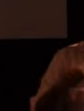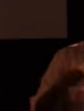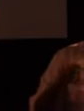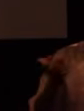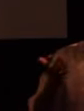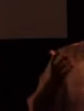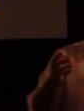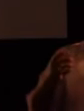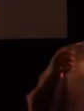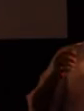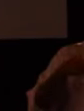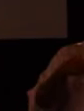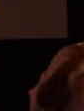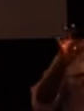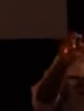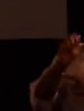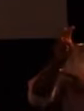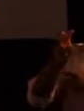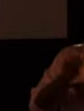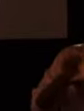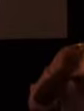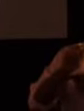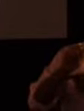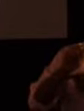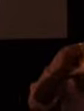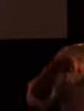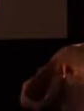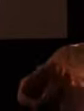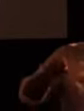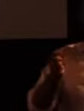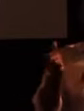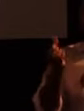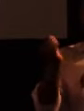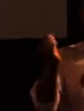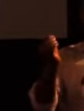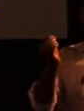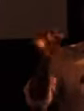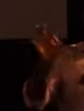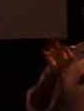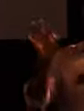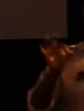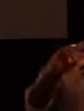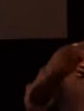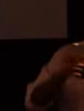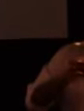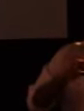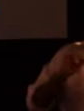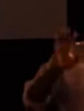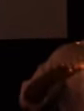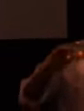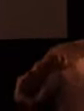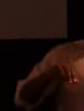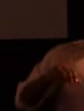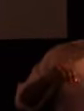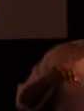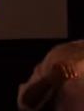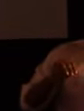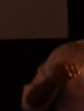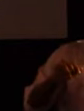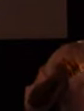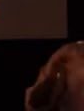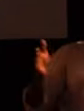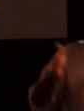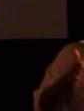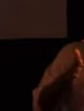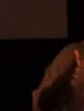taxa de ocupação de 60. Não pode, tem que ser menor, tem que ser de 50, tem que ser 40, que também vai variar na zona. Então é uma combinação de